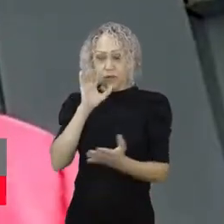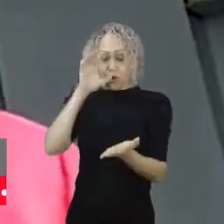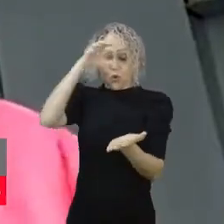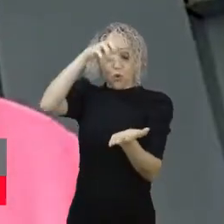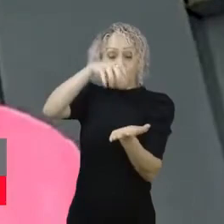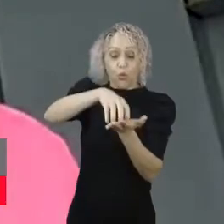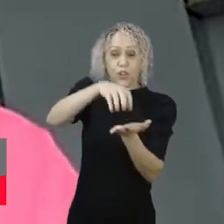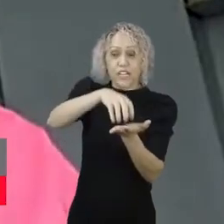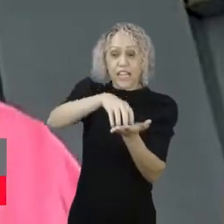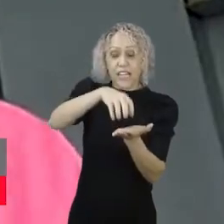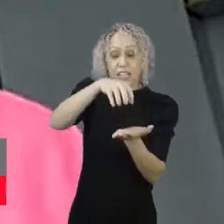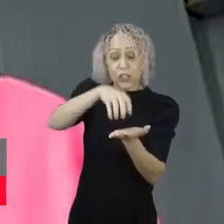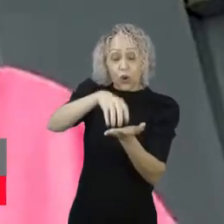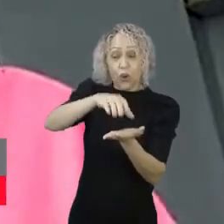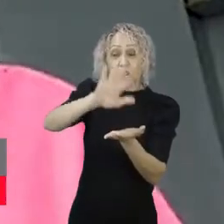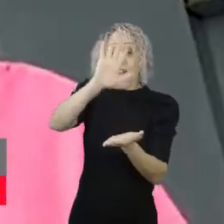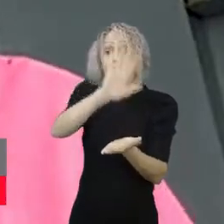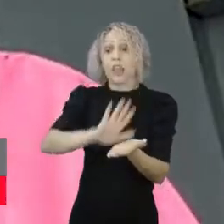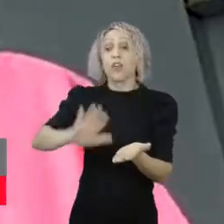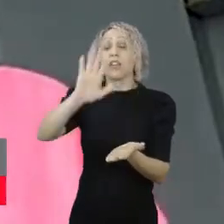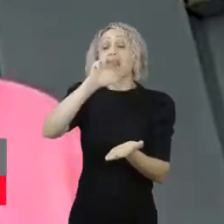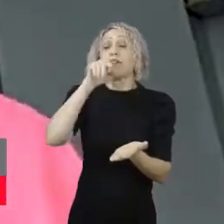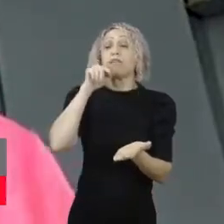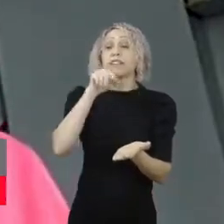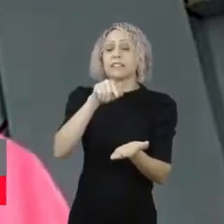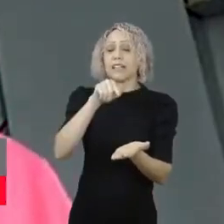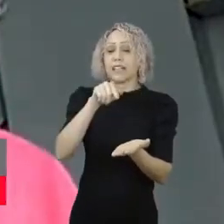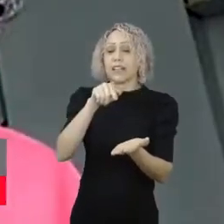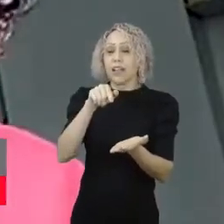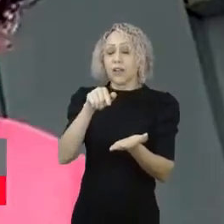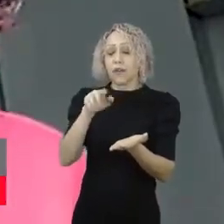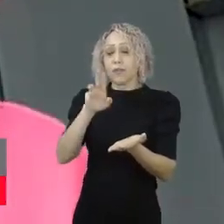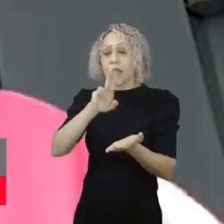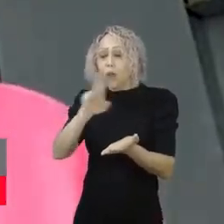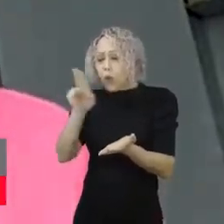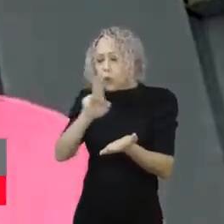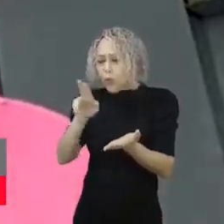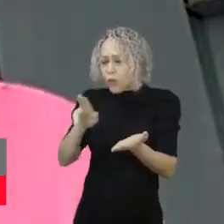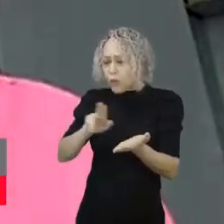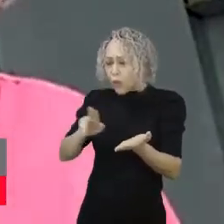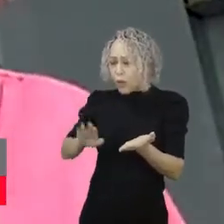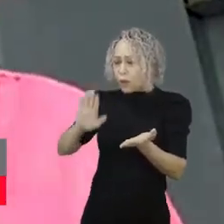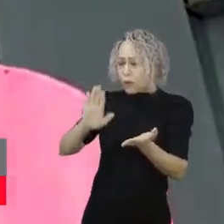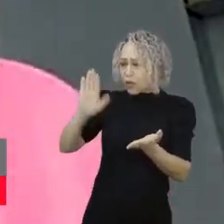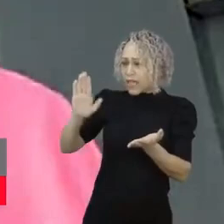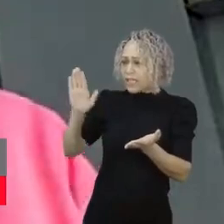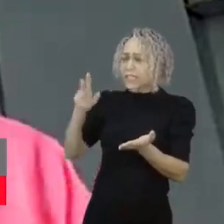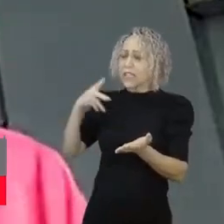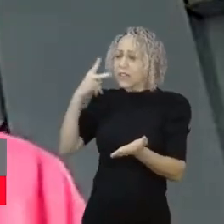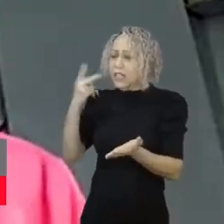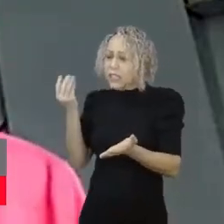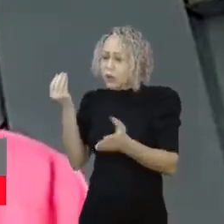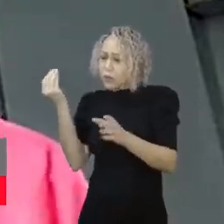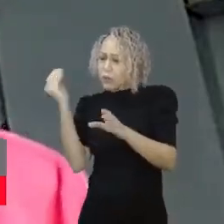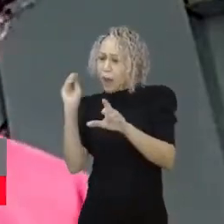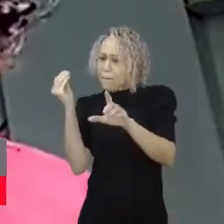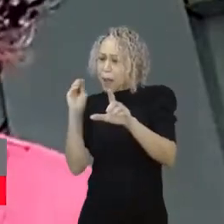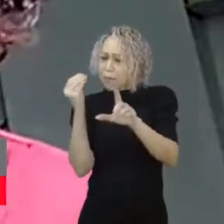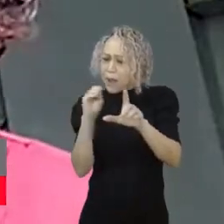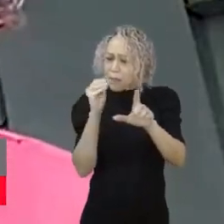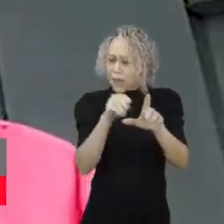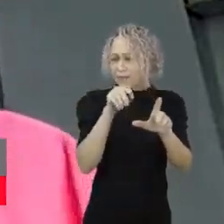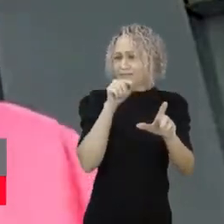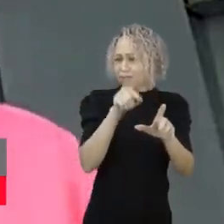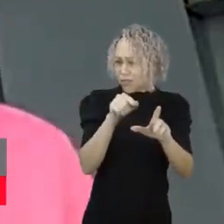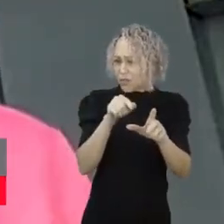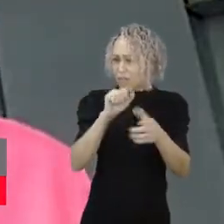por diretório digitar, e faz esse planejamento, esse afunilamento das nossas chapas. E tem uma coisa que é